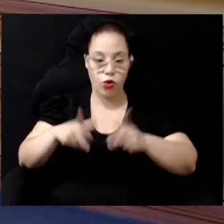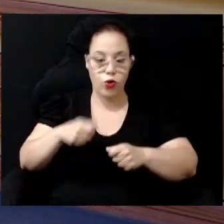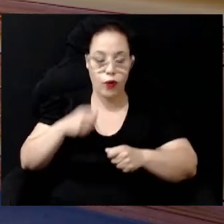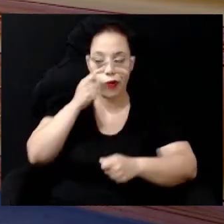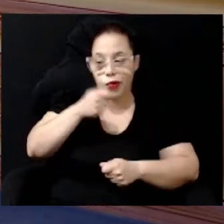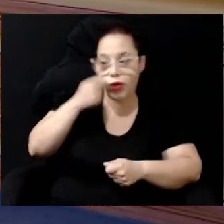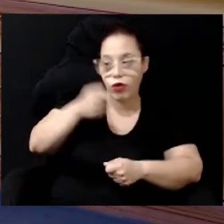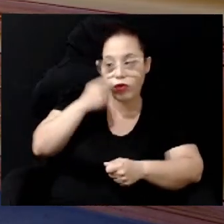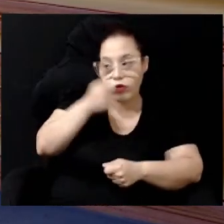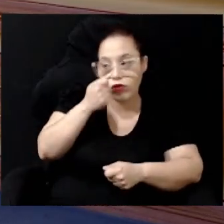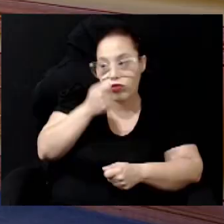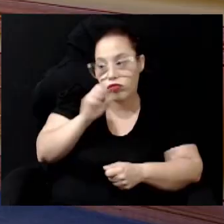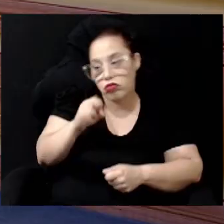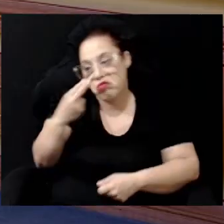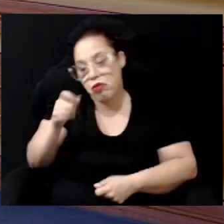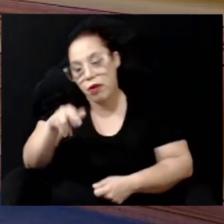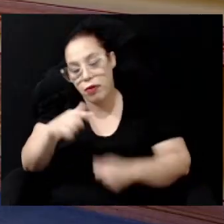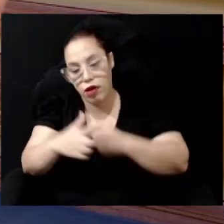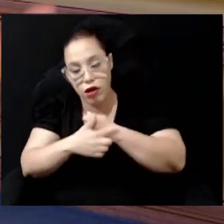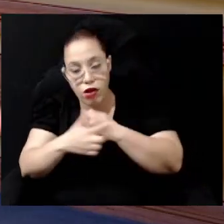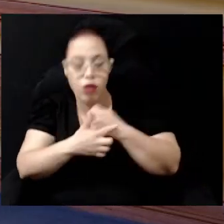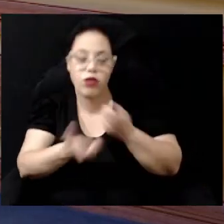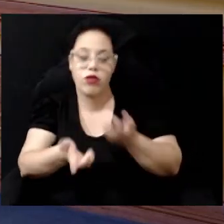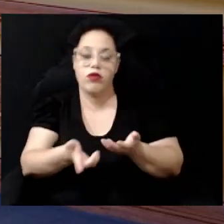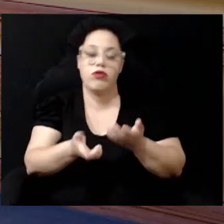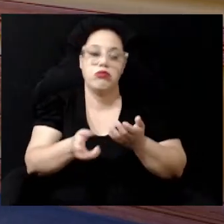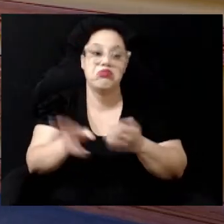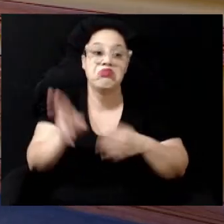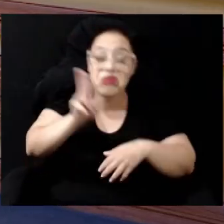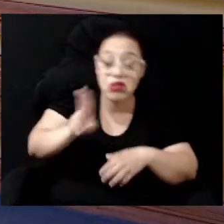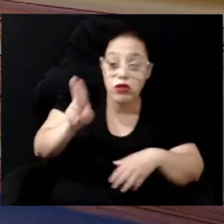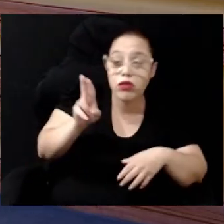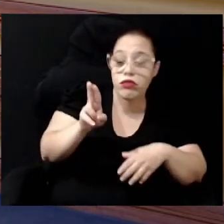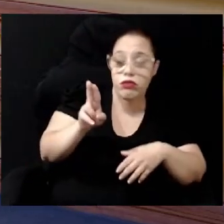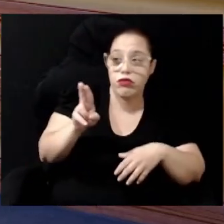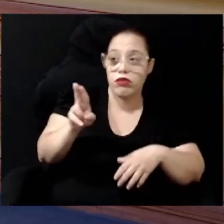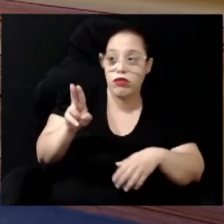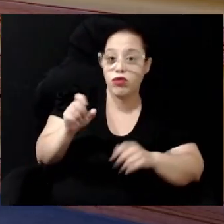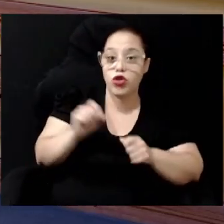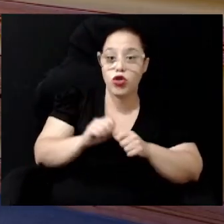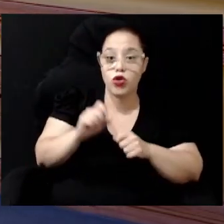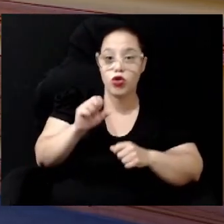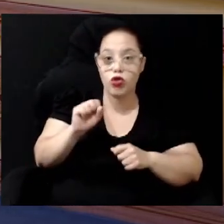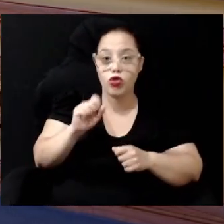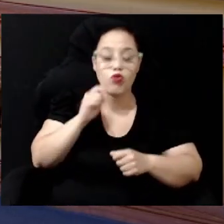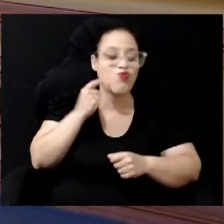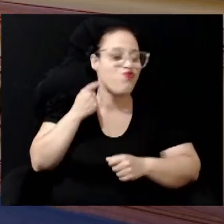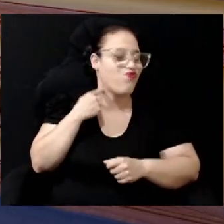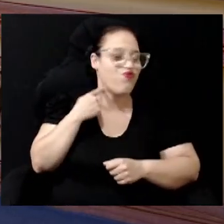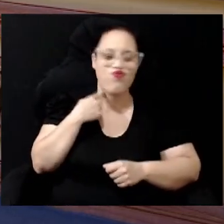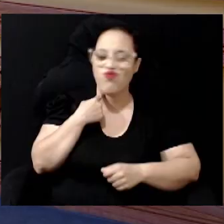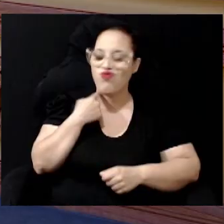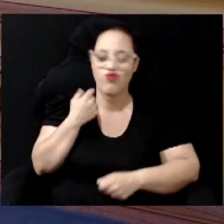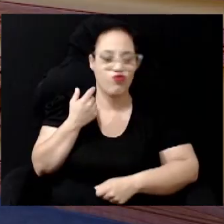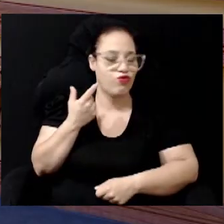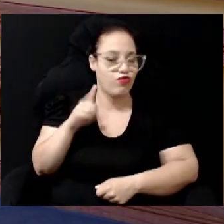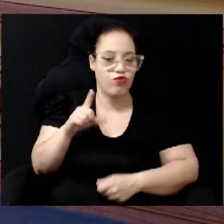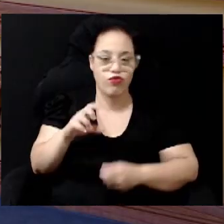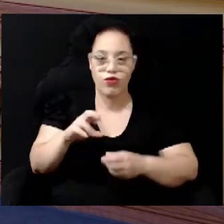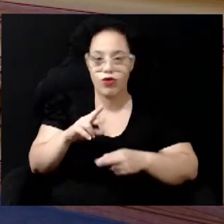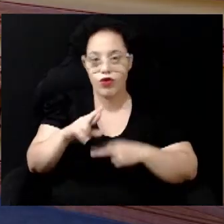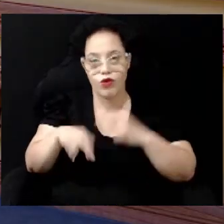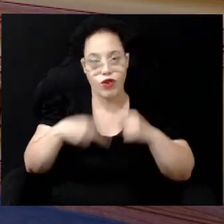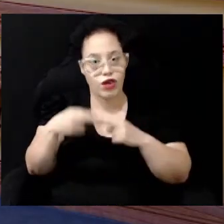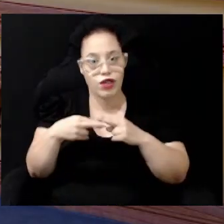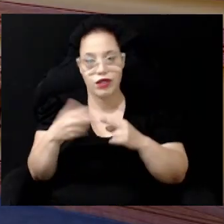Todo guardanapo que você usar ou algum papel que você utiliza que fique sujo, eles não